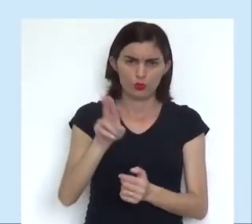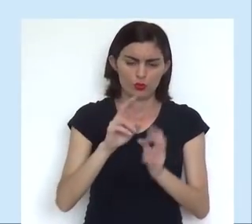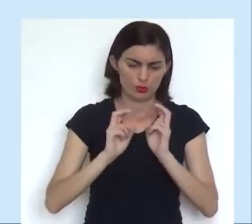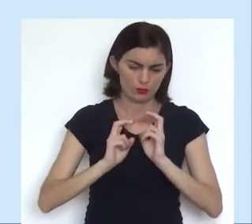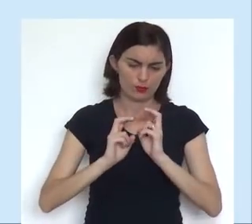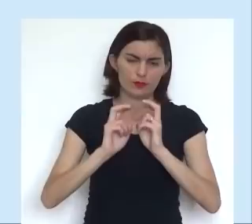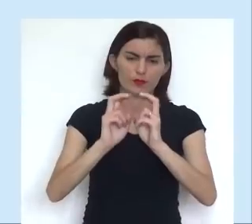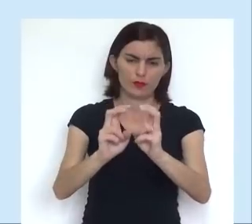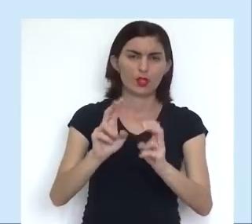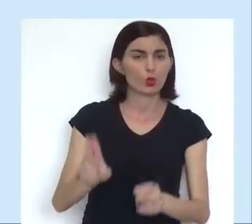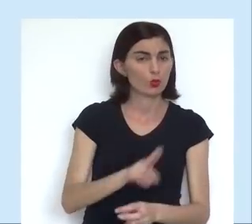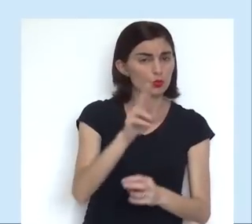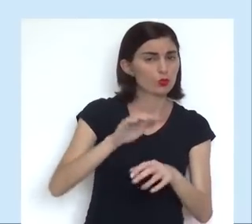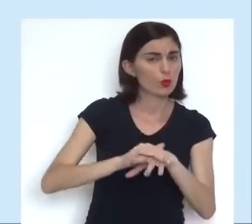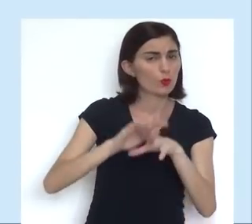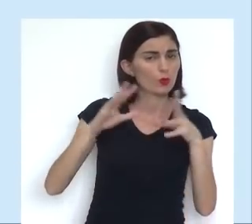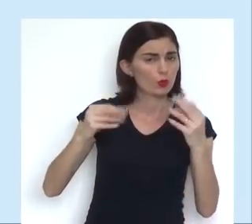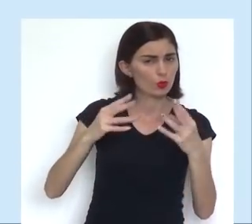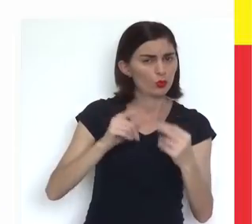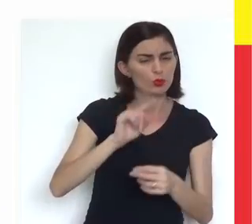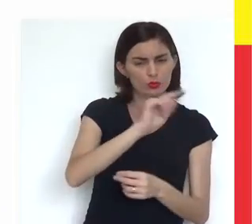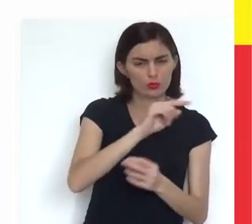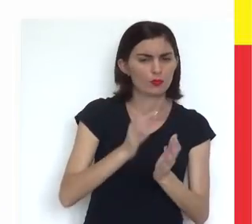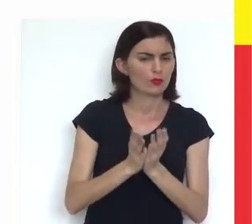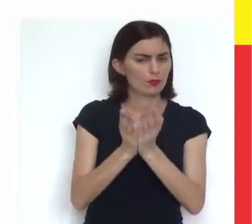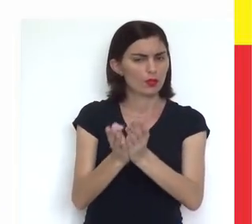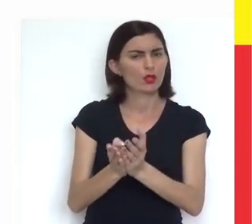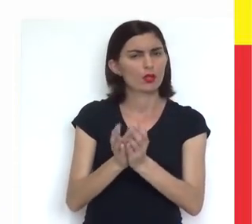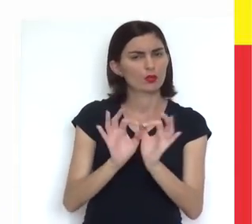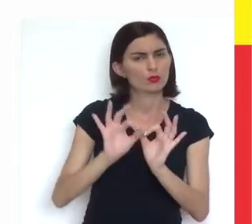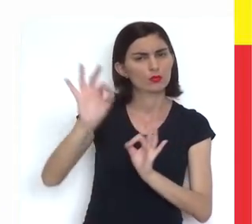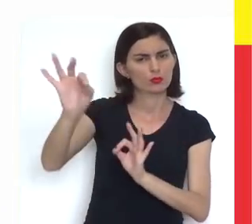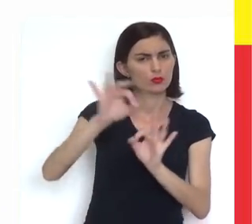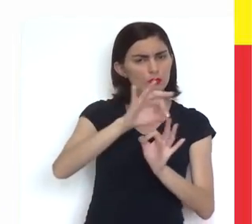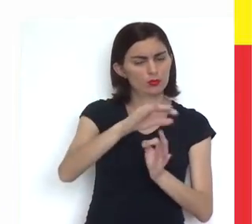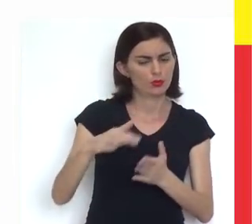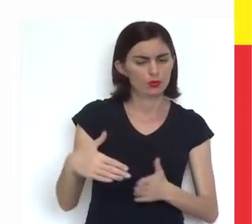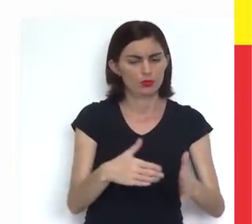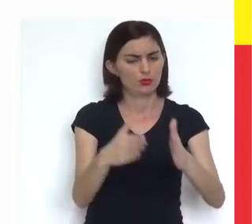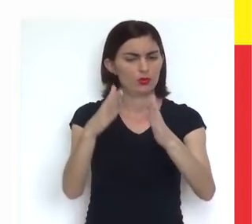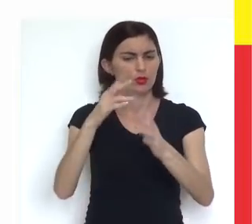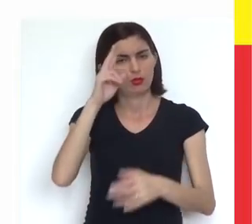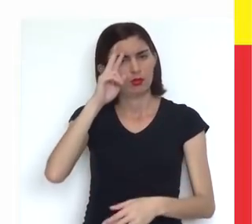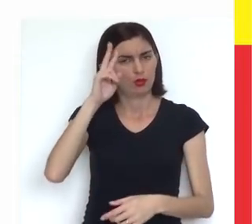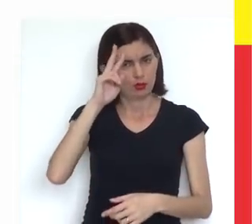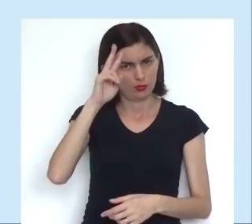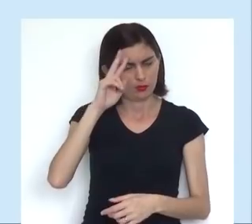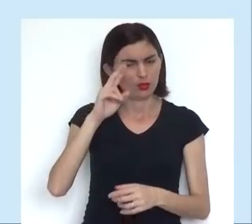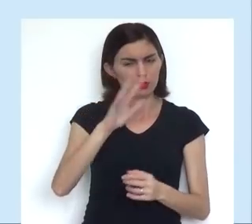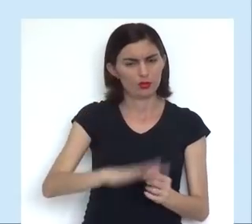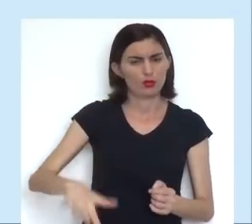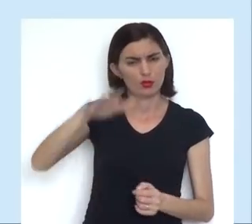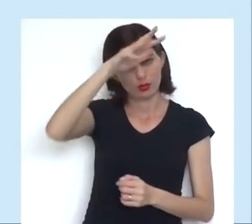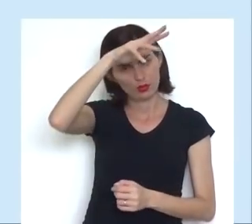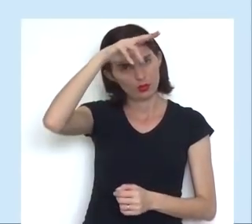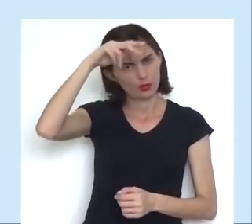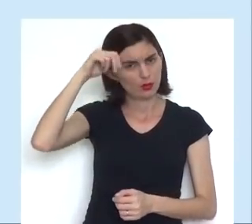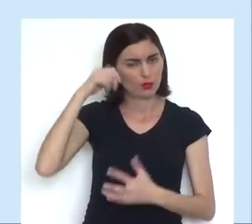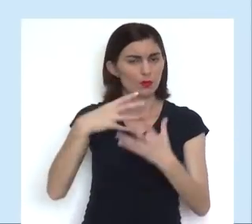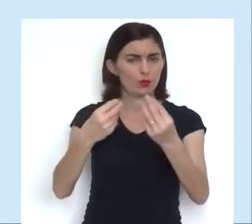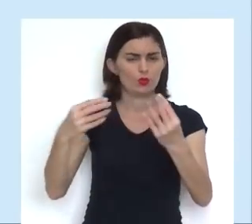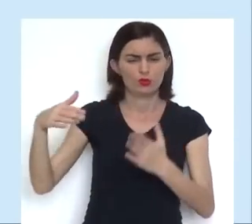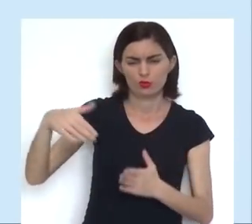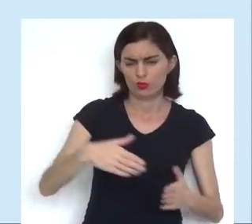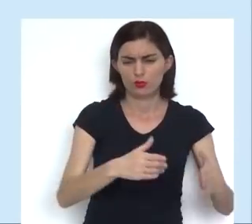utilizamos o metrô, eles utilizam muito essas embarcações para trafegar pelo rio. Lembrando que a região amazônica é uma região